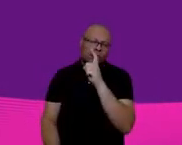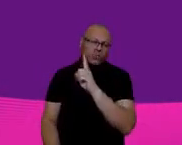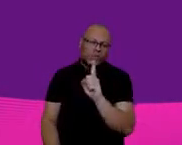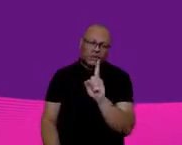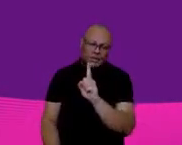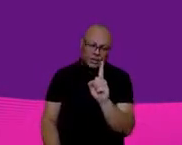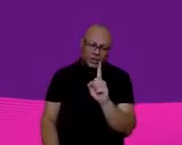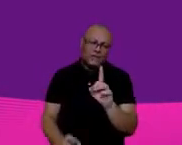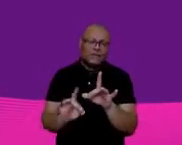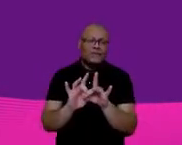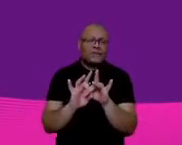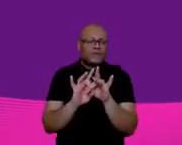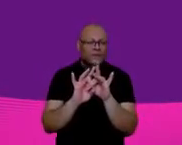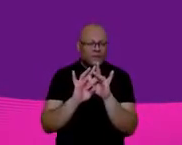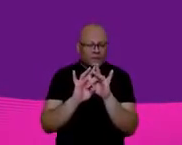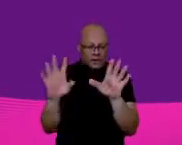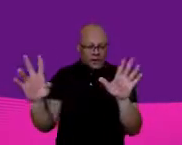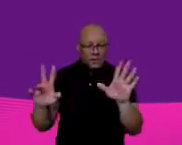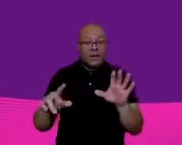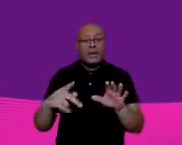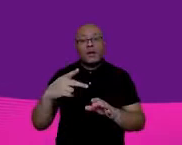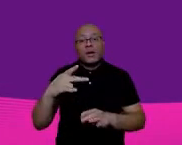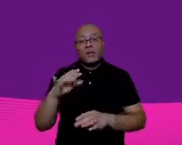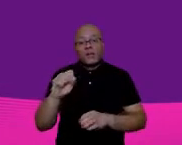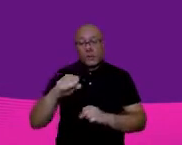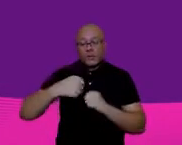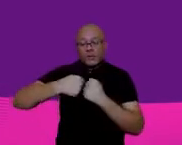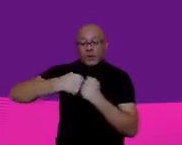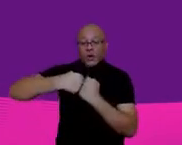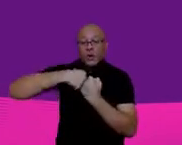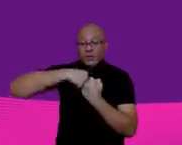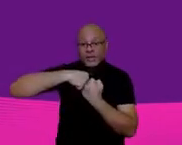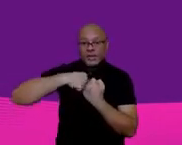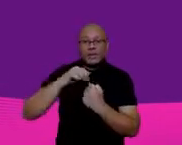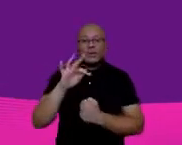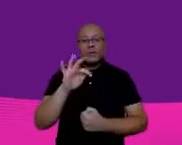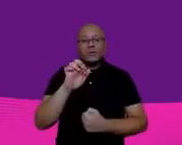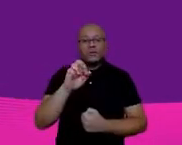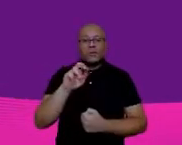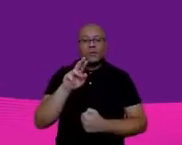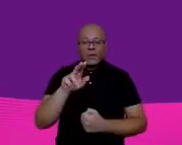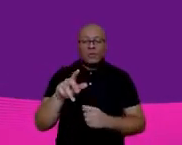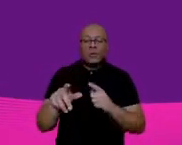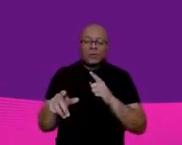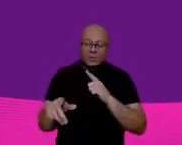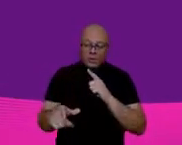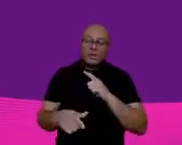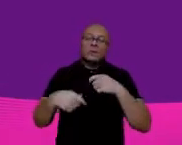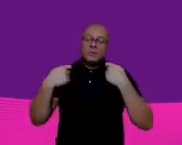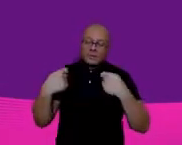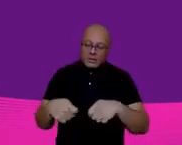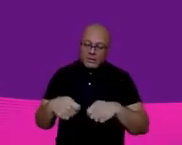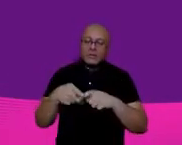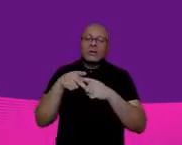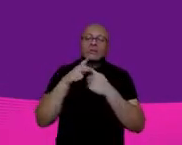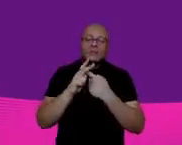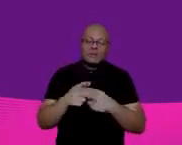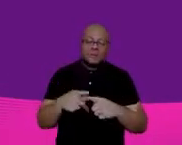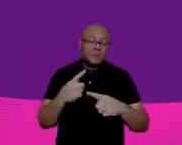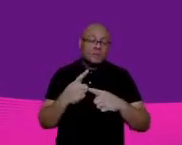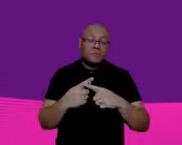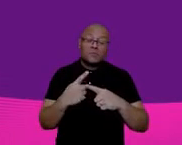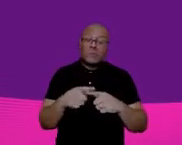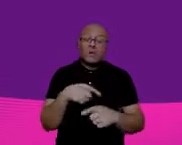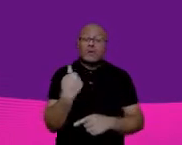liberação pós-seromedial, rotação externa do fêmur, tudo isso tem que ser feito, porque nós não temos